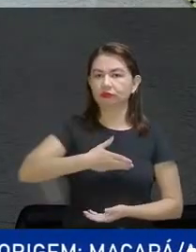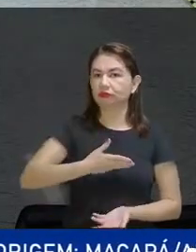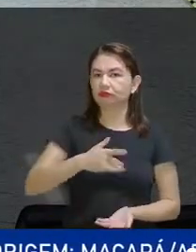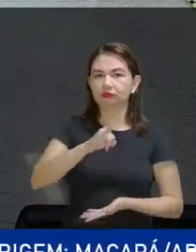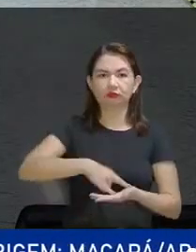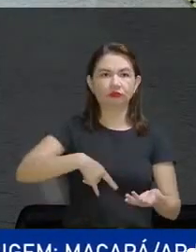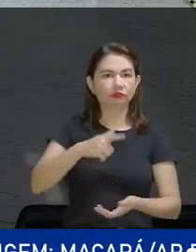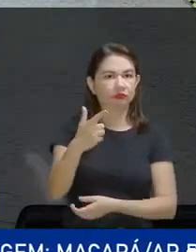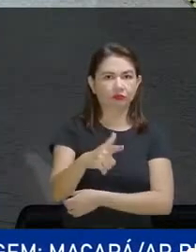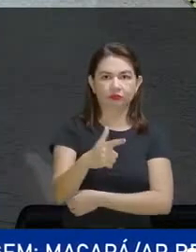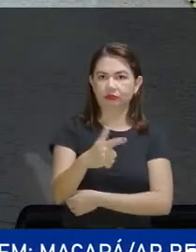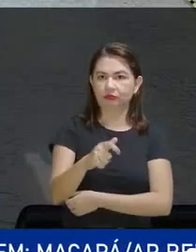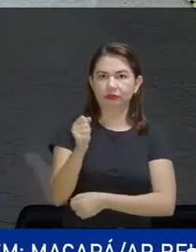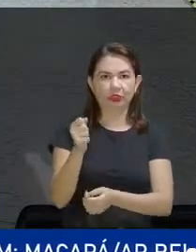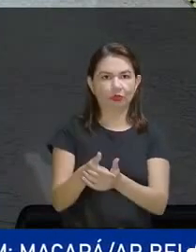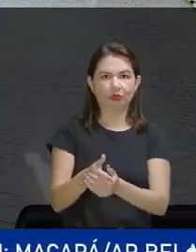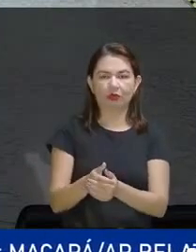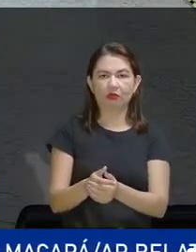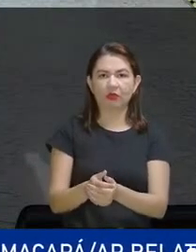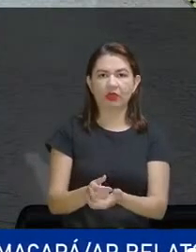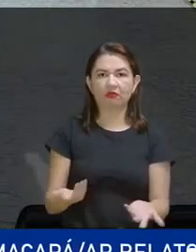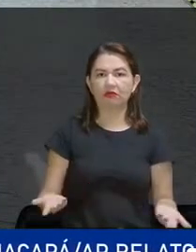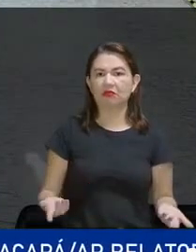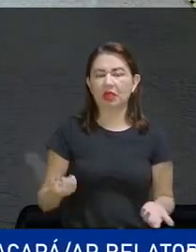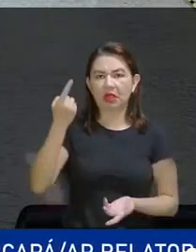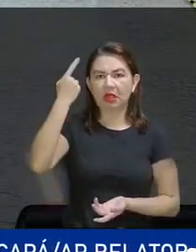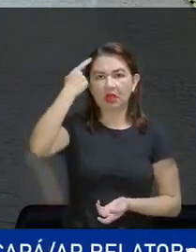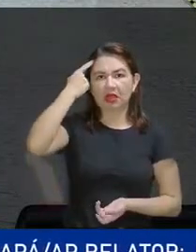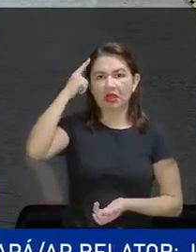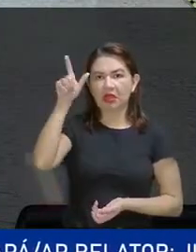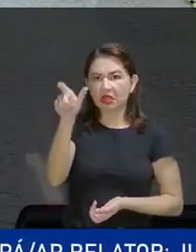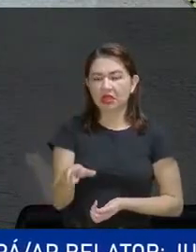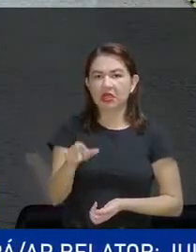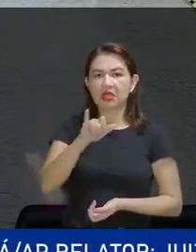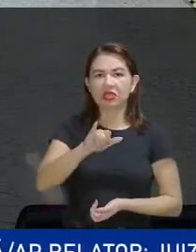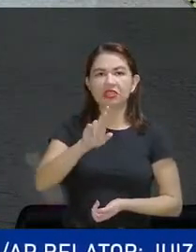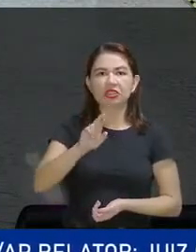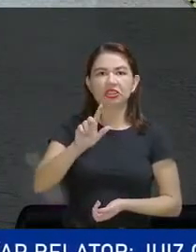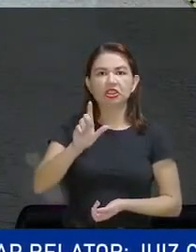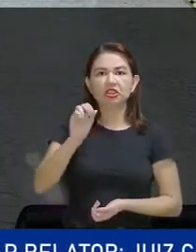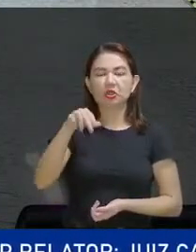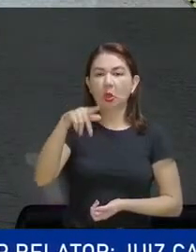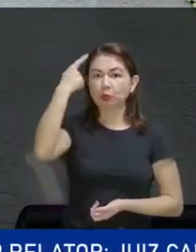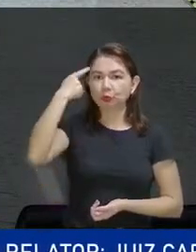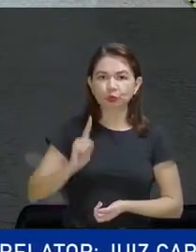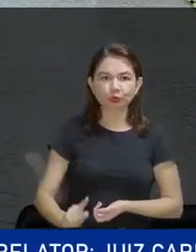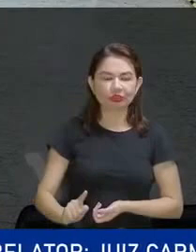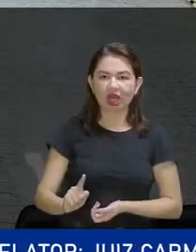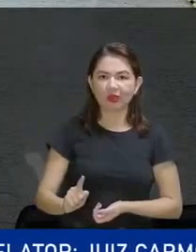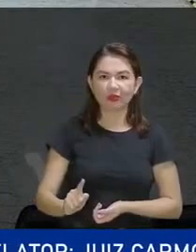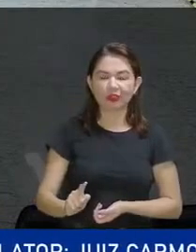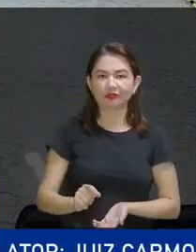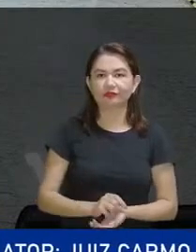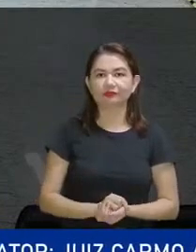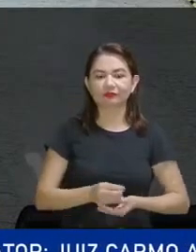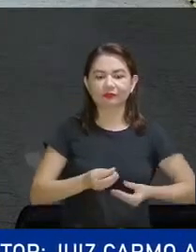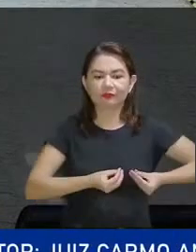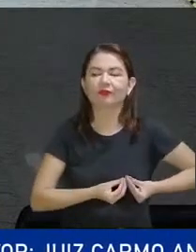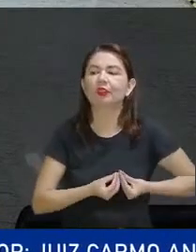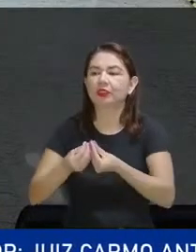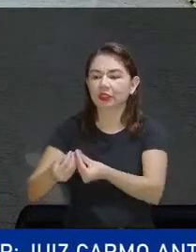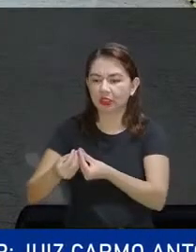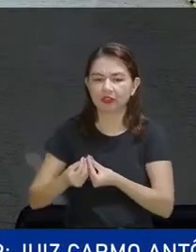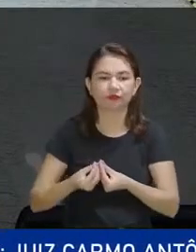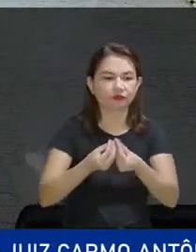cestas básicas, que desconhece se Irlon possuir os comprovantes, que a campanha de doações é realizada imediatamente, assim que as